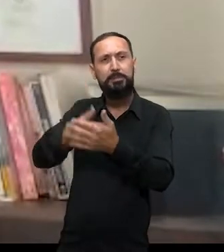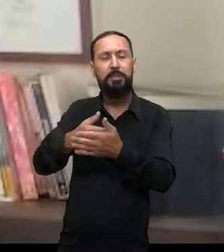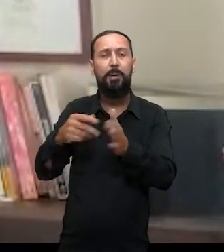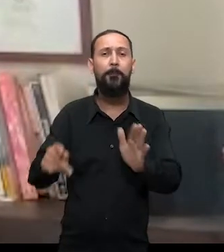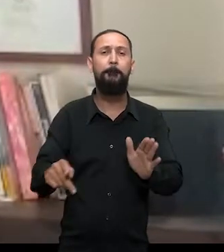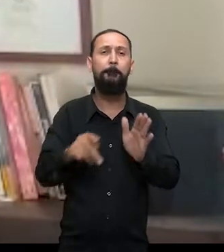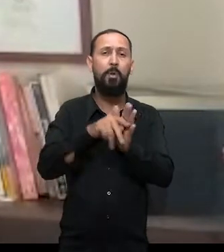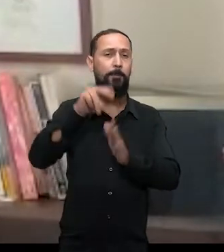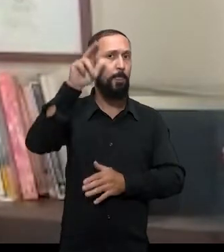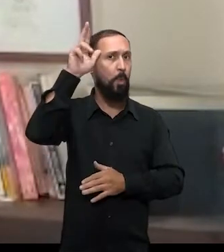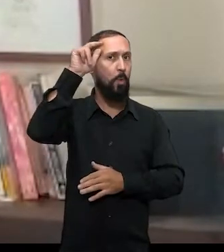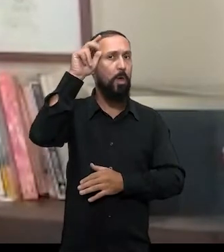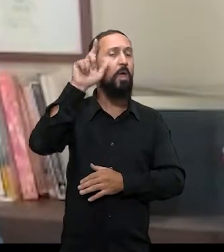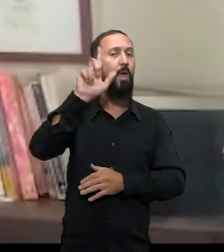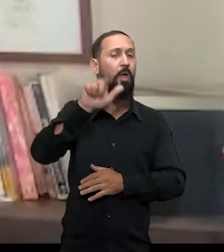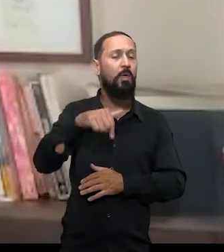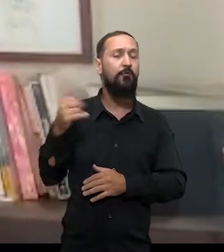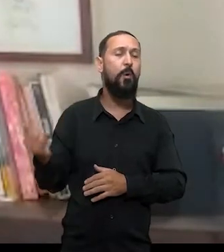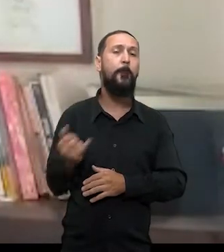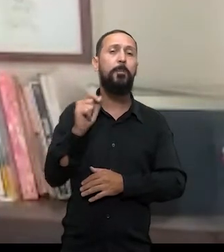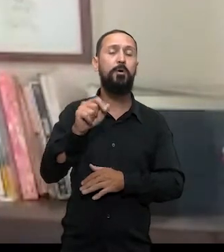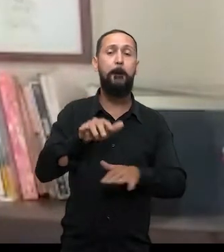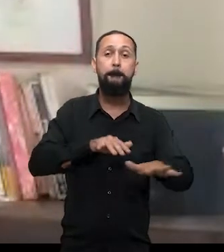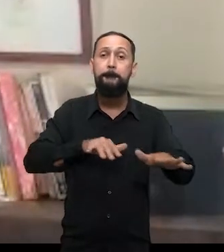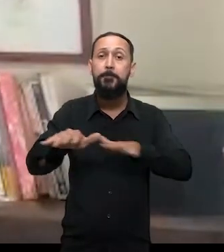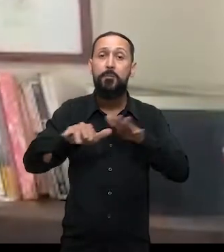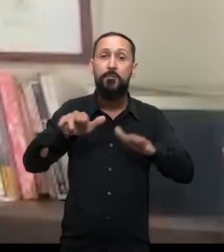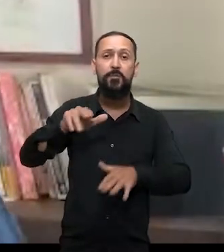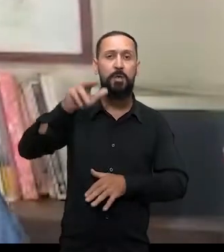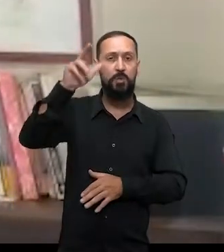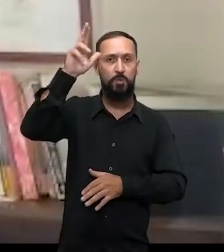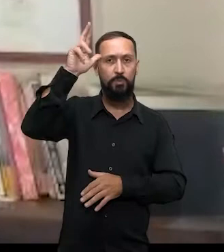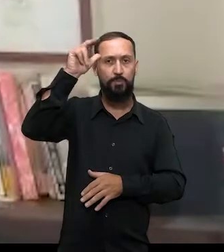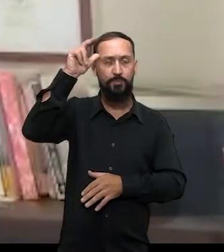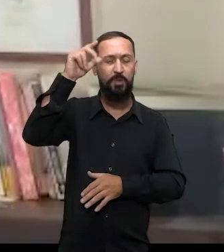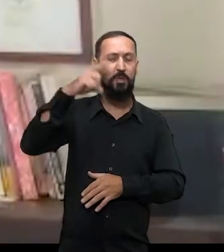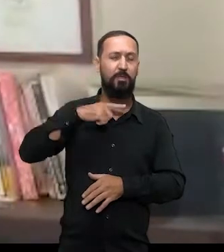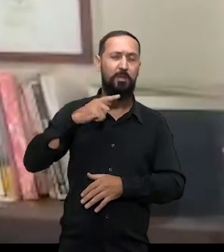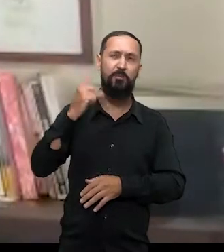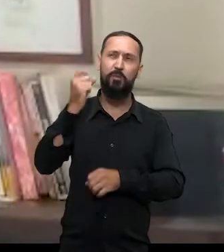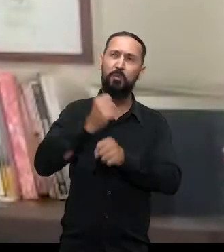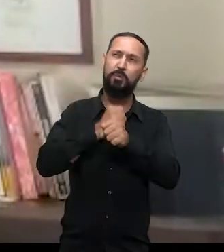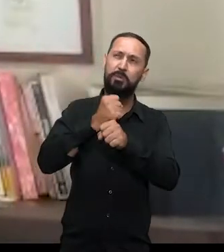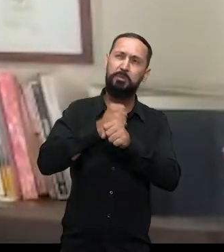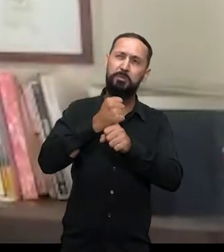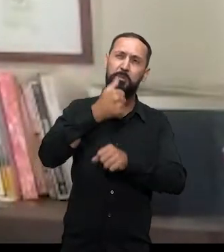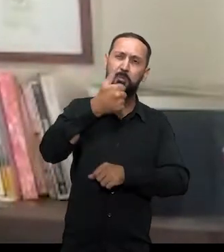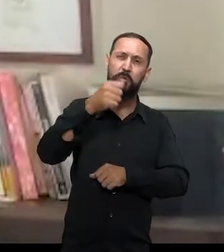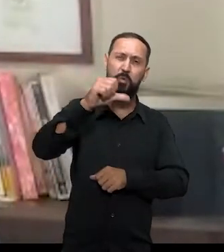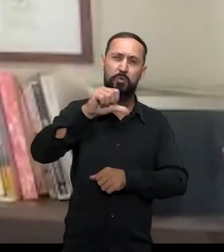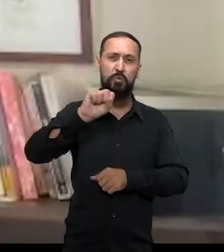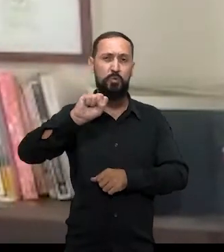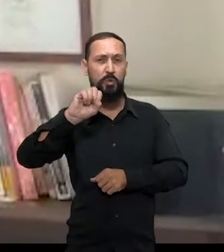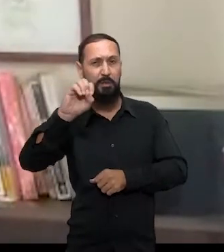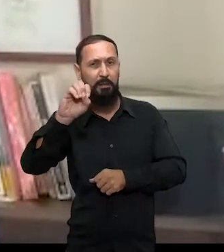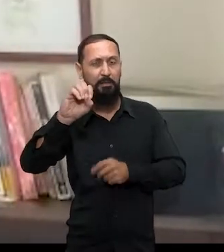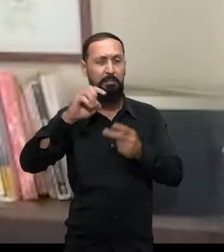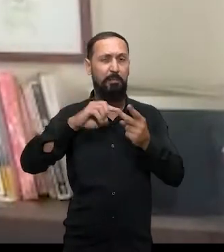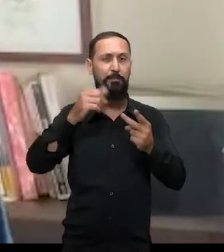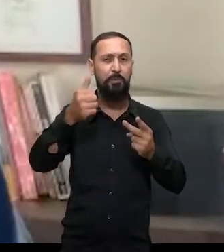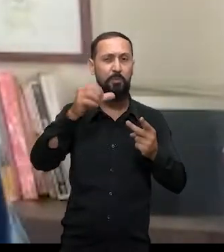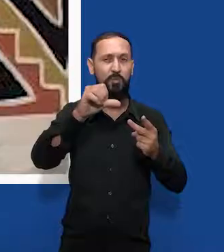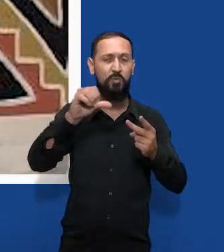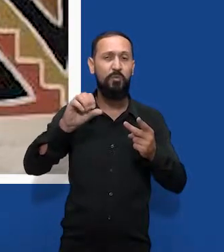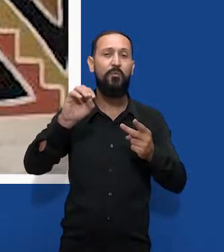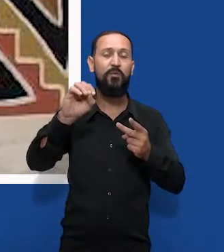a Unidade Guaicuru, que foi um importantíssimo movimento que aconteceu lá nos anos 80 e nos anos 90